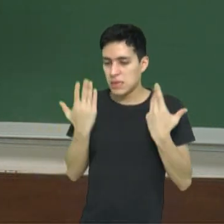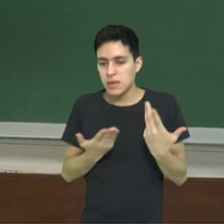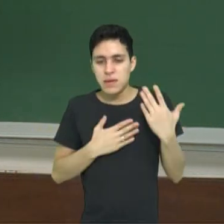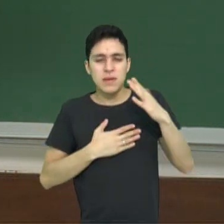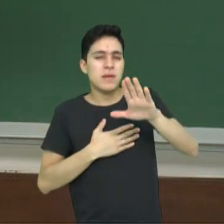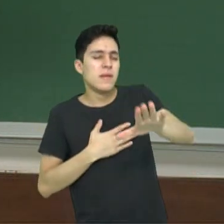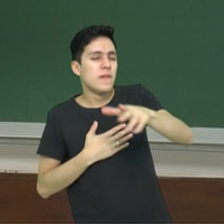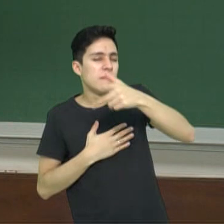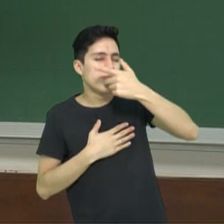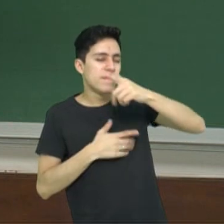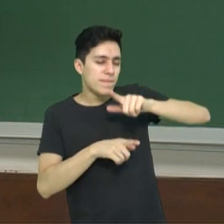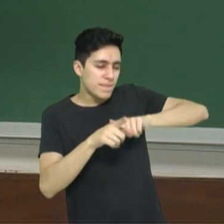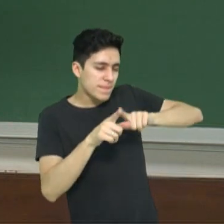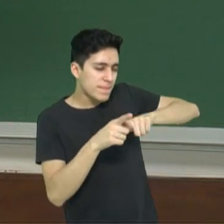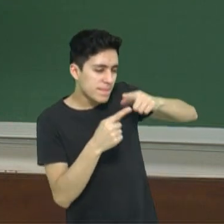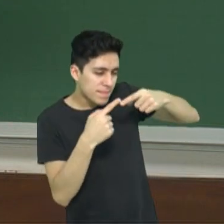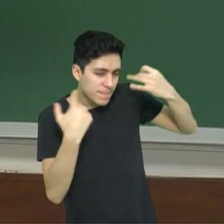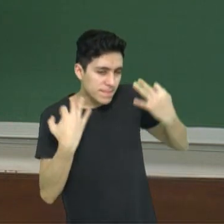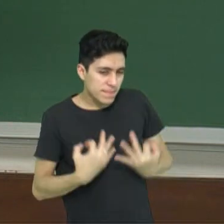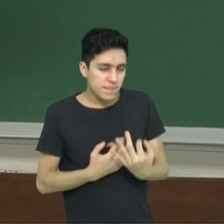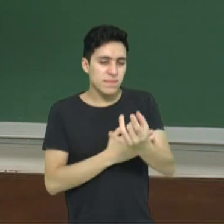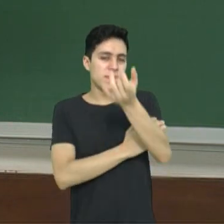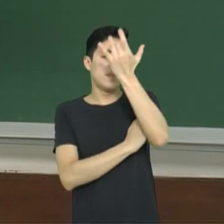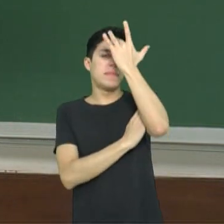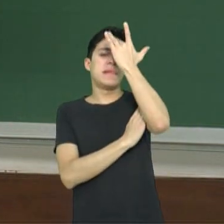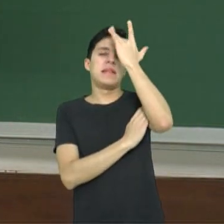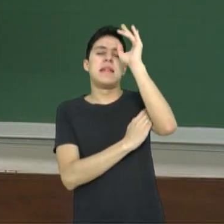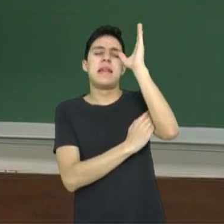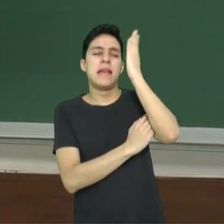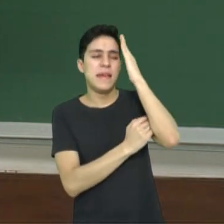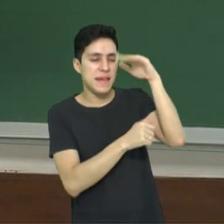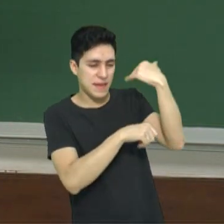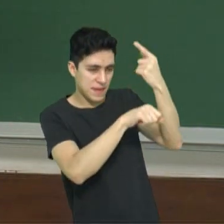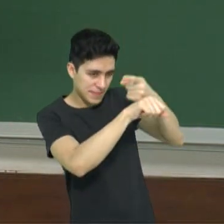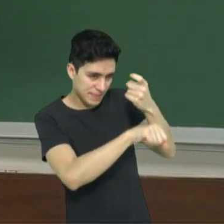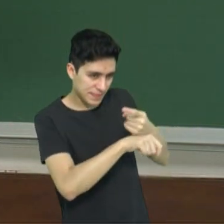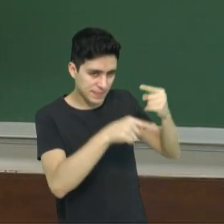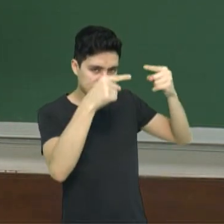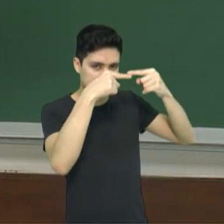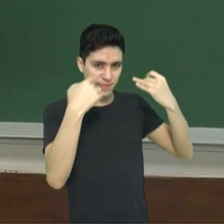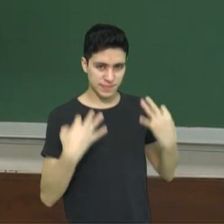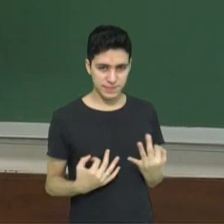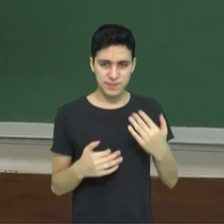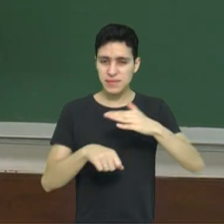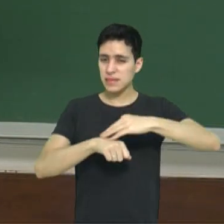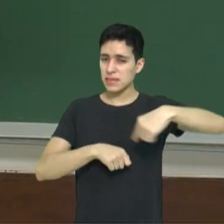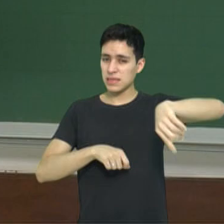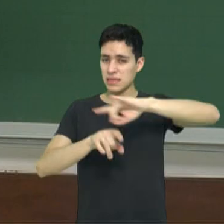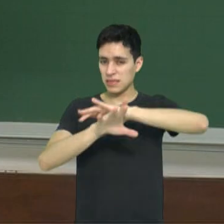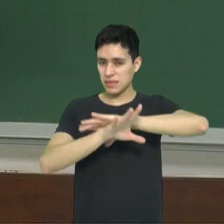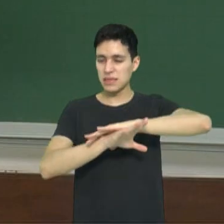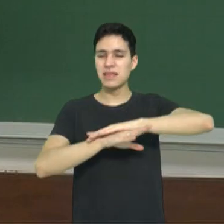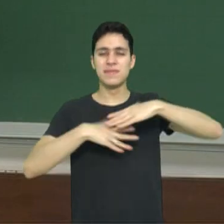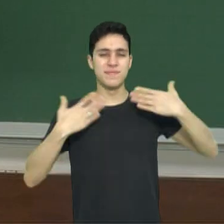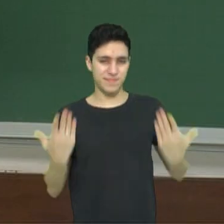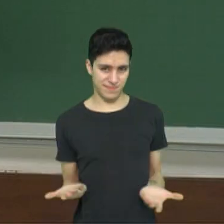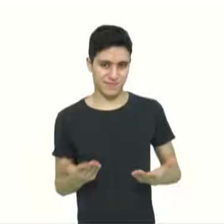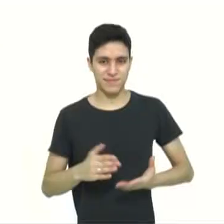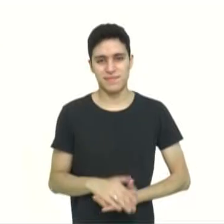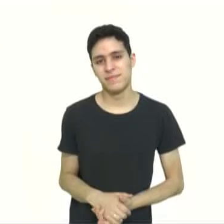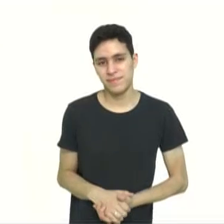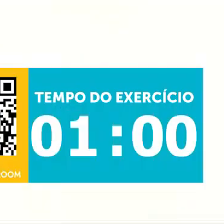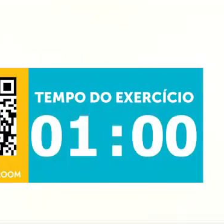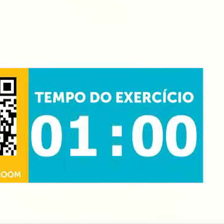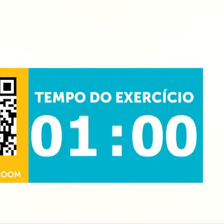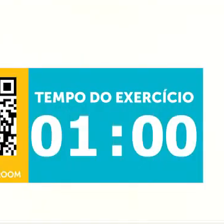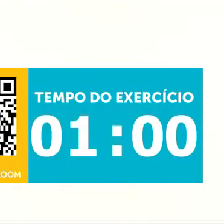Então, quando você usa a letra adequada, fica mais fácil de identificar, ok? Então, um tempinho para você terminar e finalizamos essa.